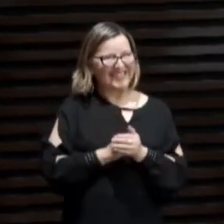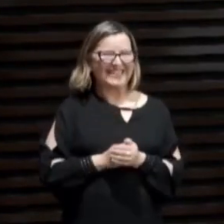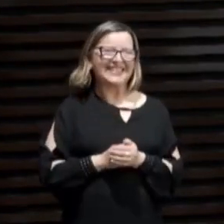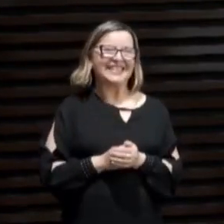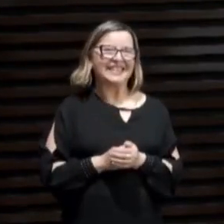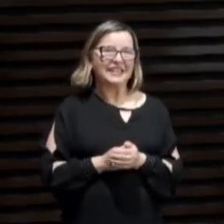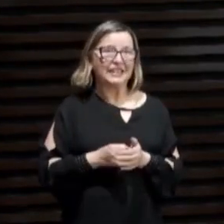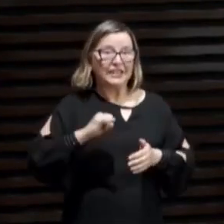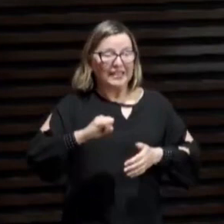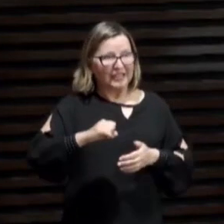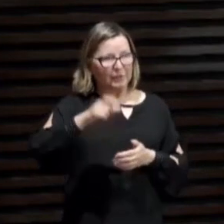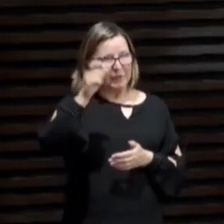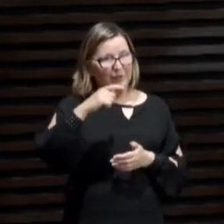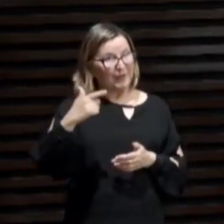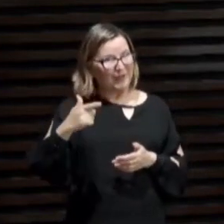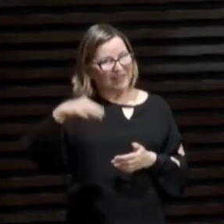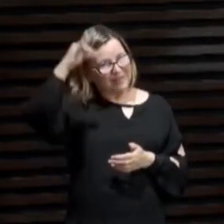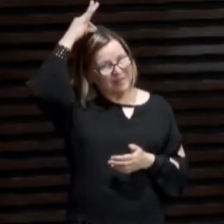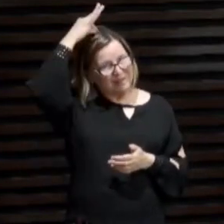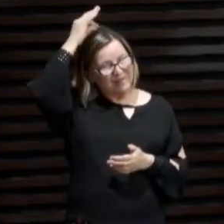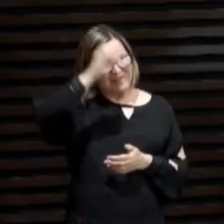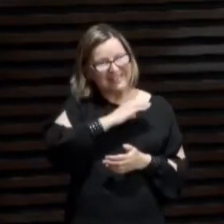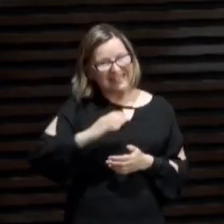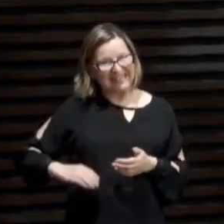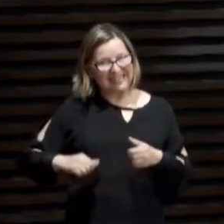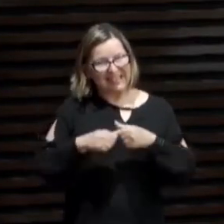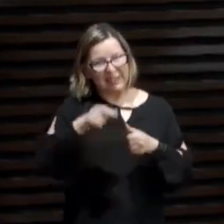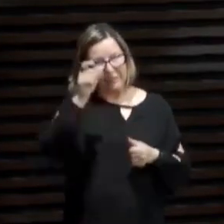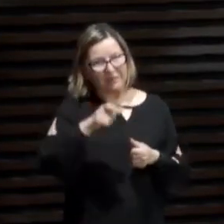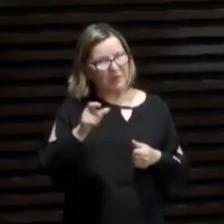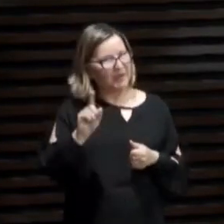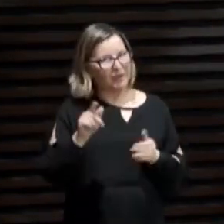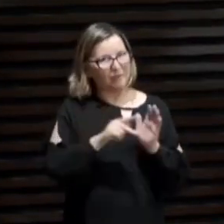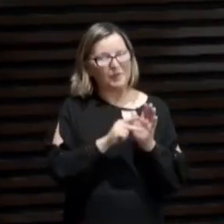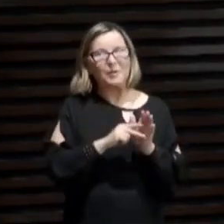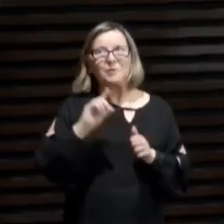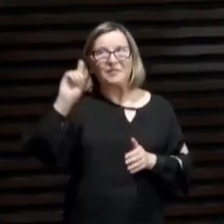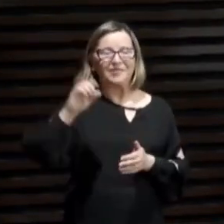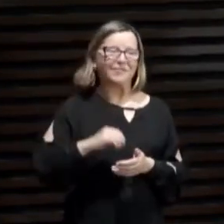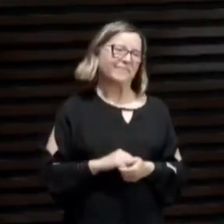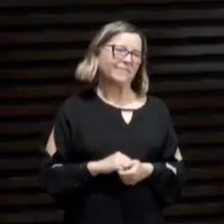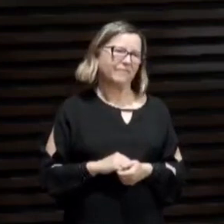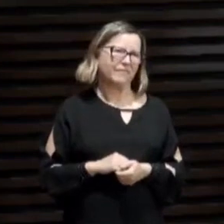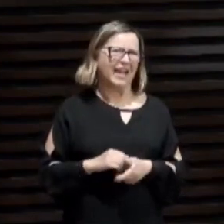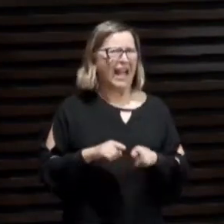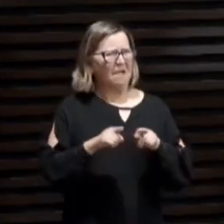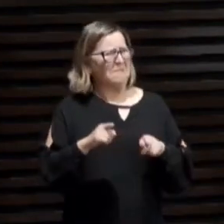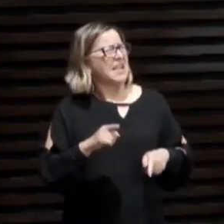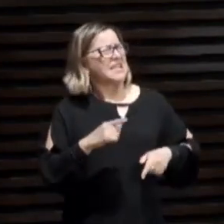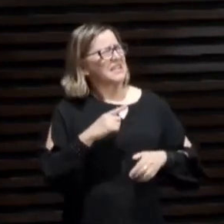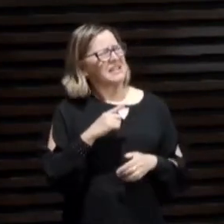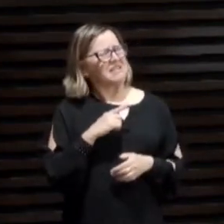Se alguém não tem o Espírito de Cristo, esse tal não é dele. Ah, mas eu tenho um